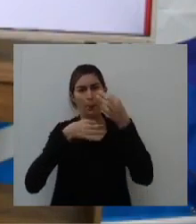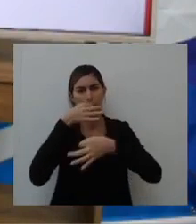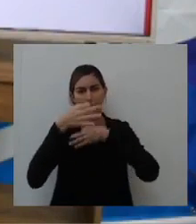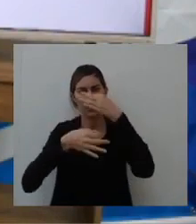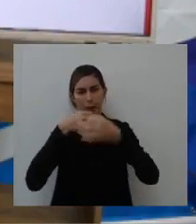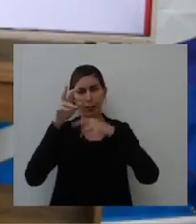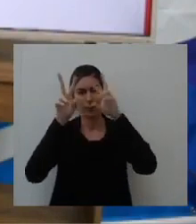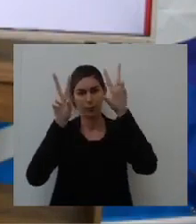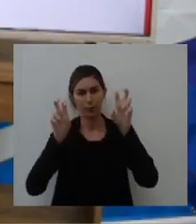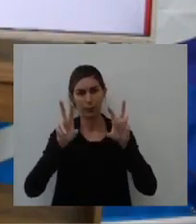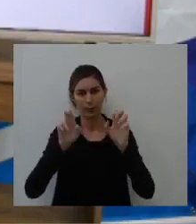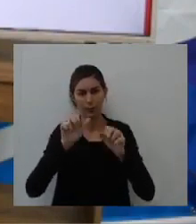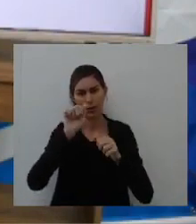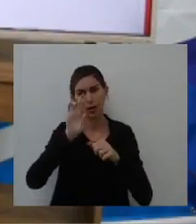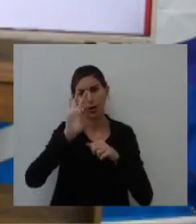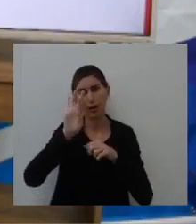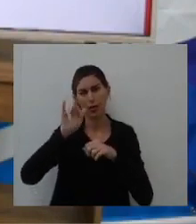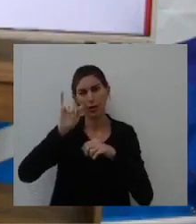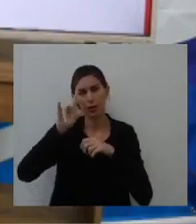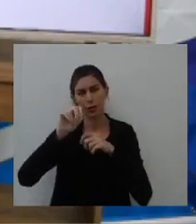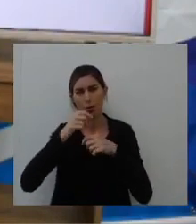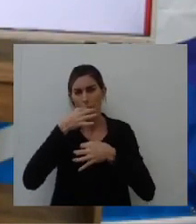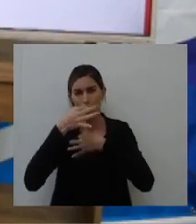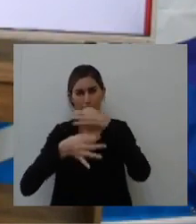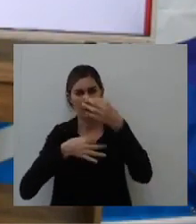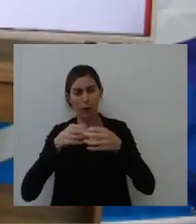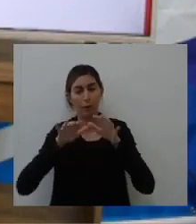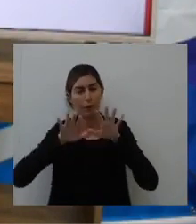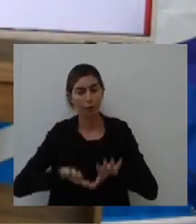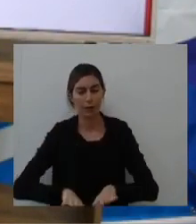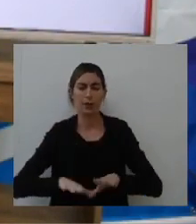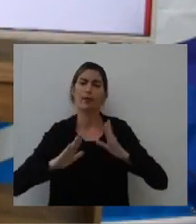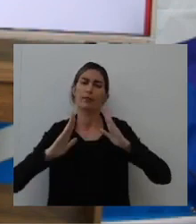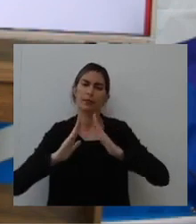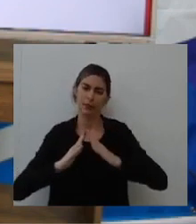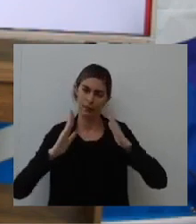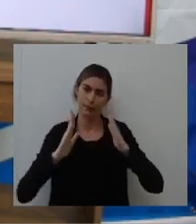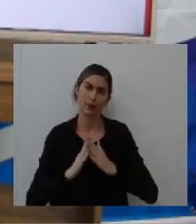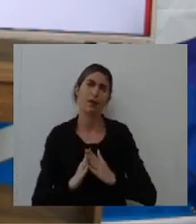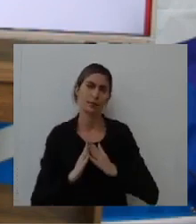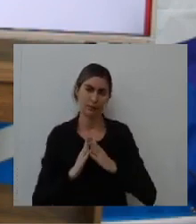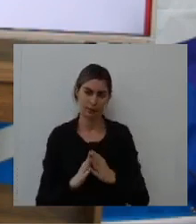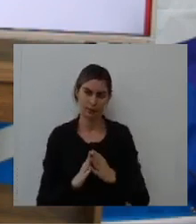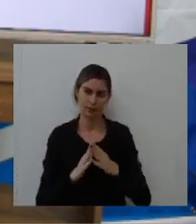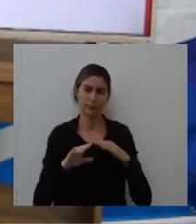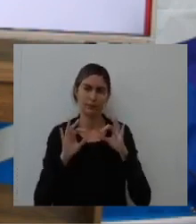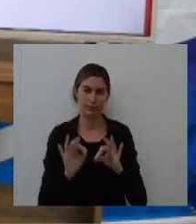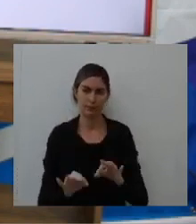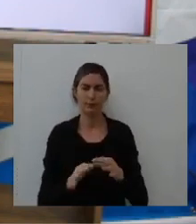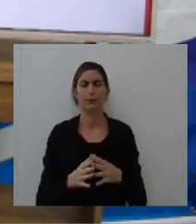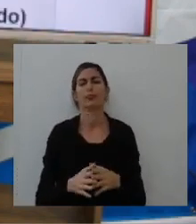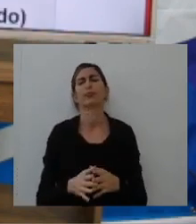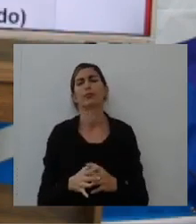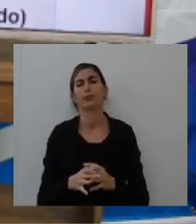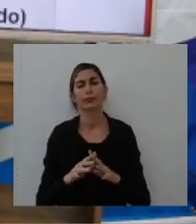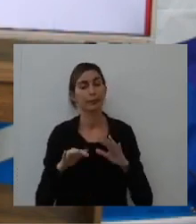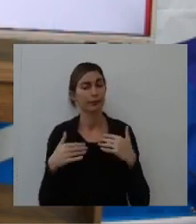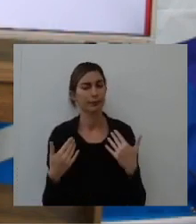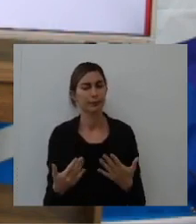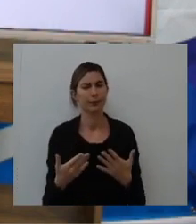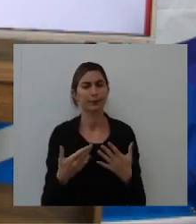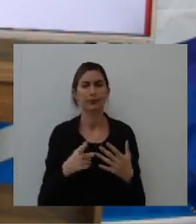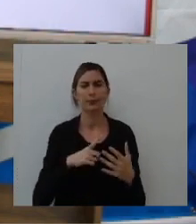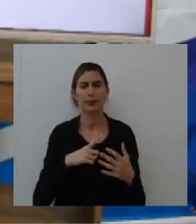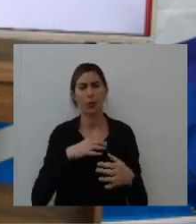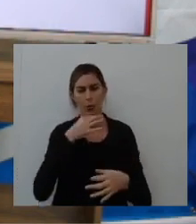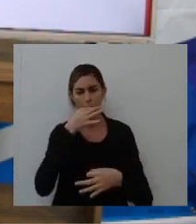do título do artigo de opinião, mas se chama Fique em Casa, certo? E aí, eu tenho